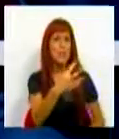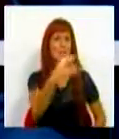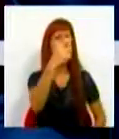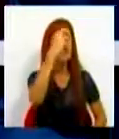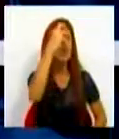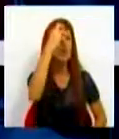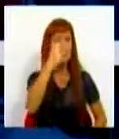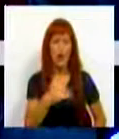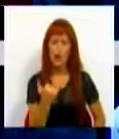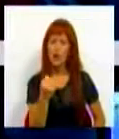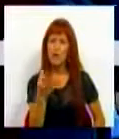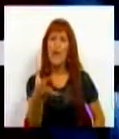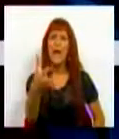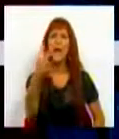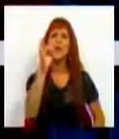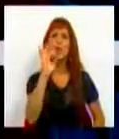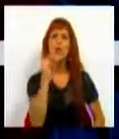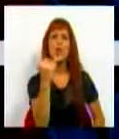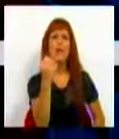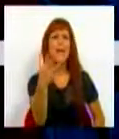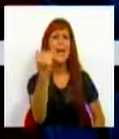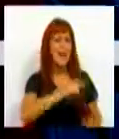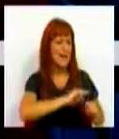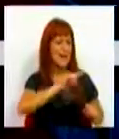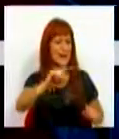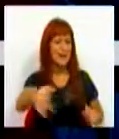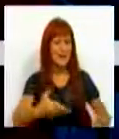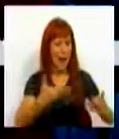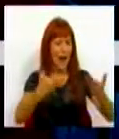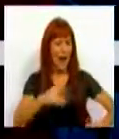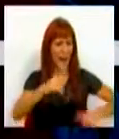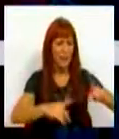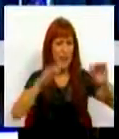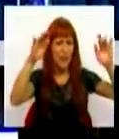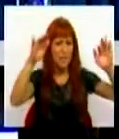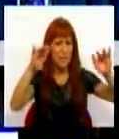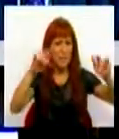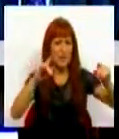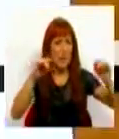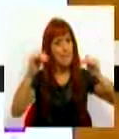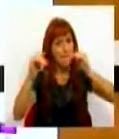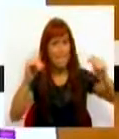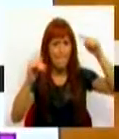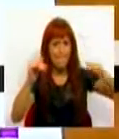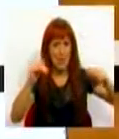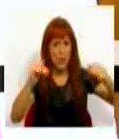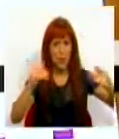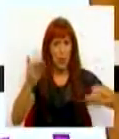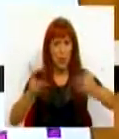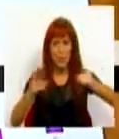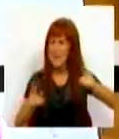2013, 2014 e 2015, a carga fiscal diminuiu sempre menos do que